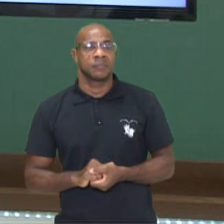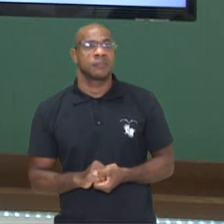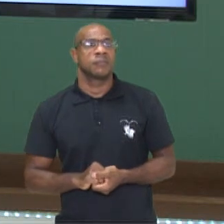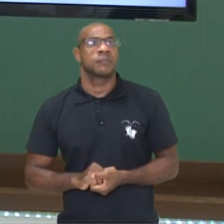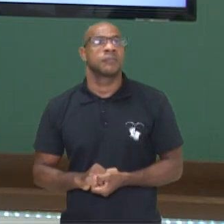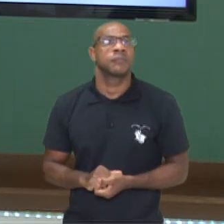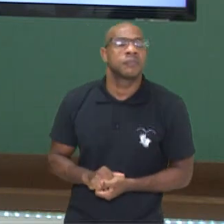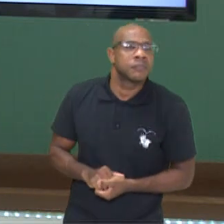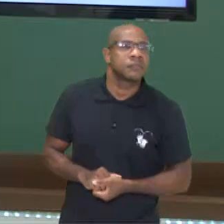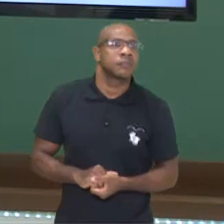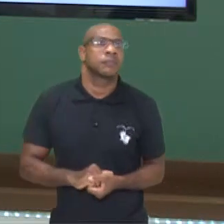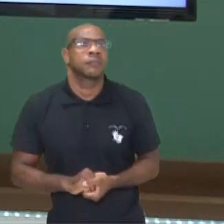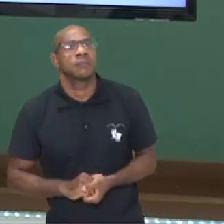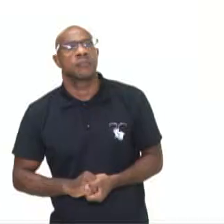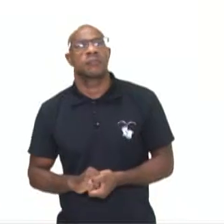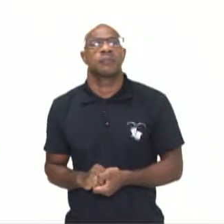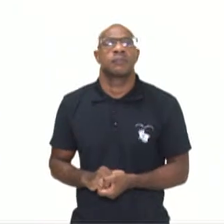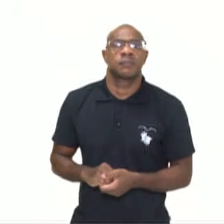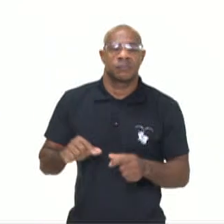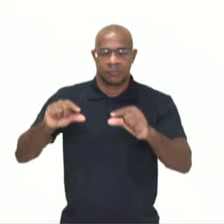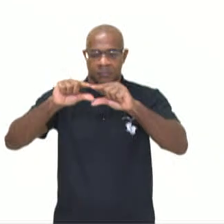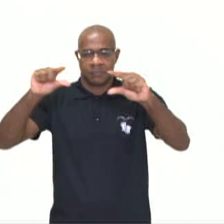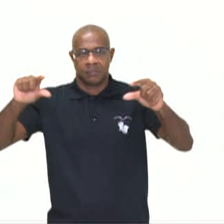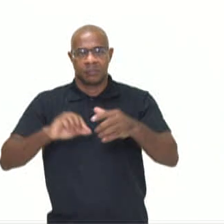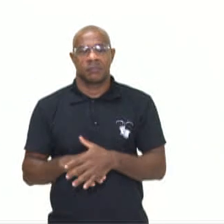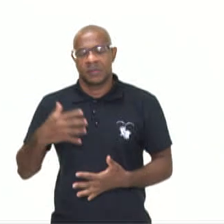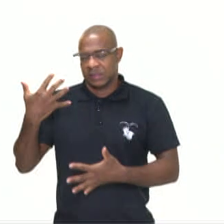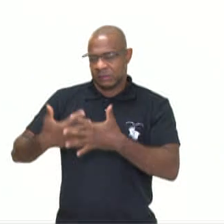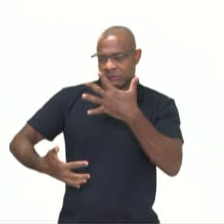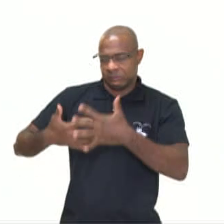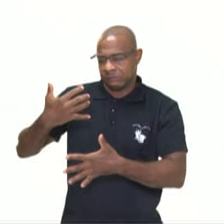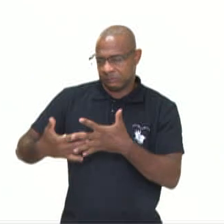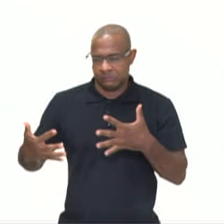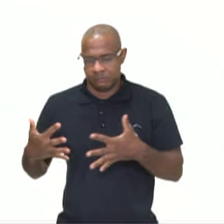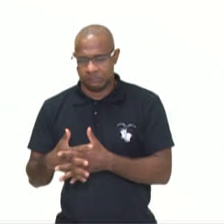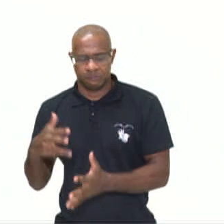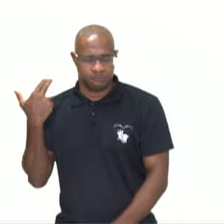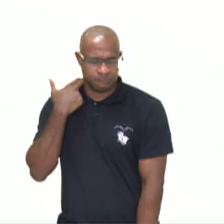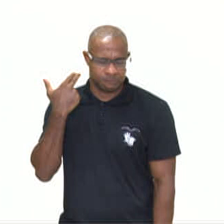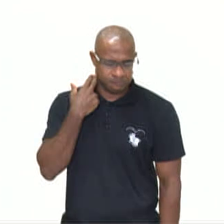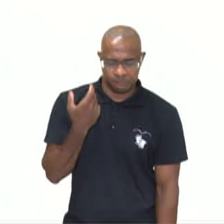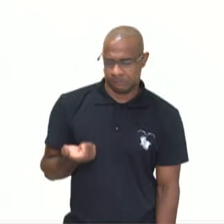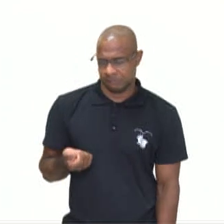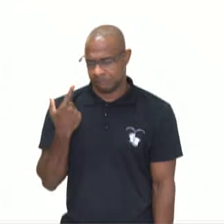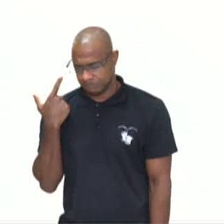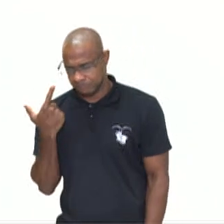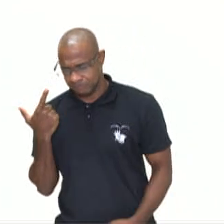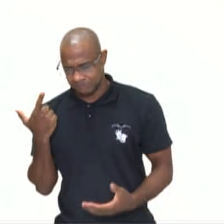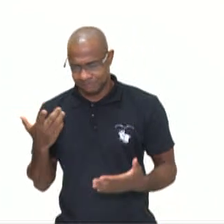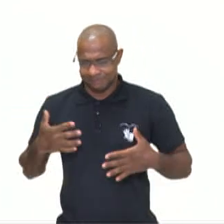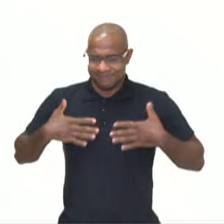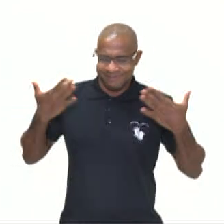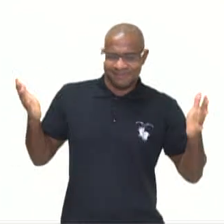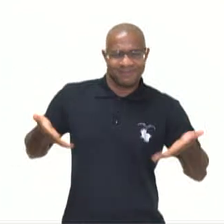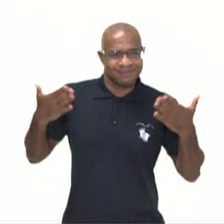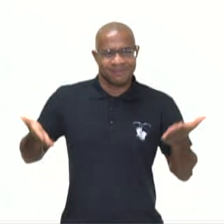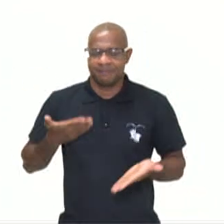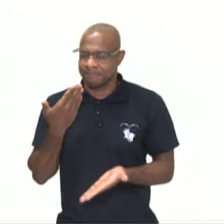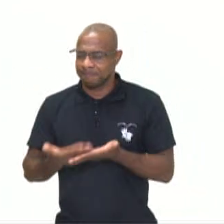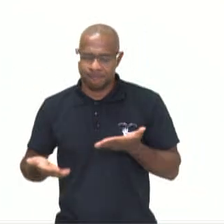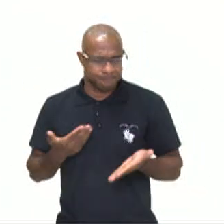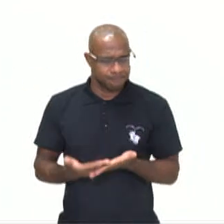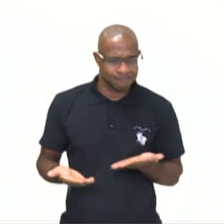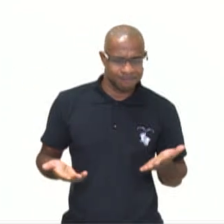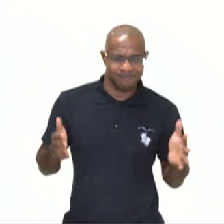Temos um novo trecho: atrapalhada, confusa, entusiasmada, preguiçosa, esquisita, animada, perdida,